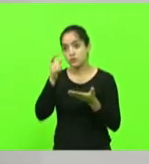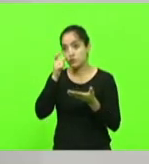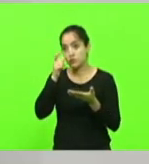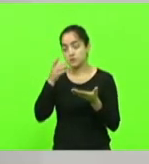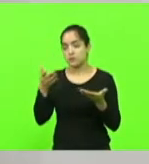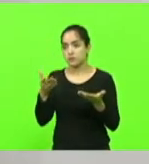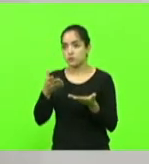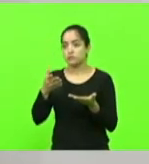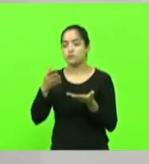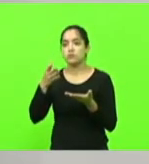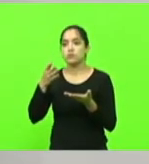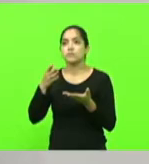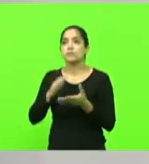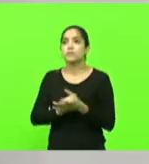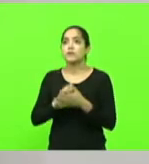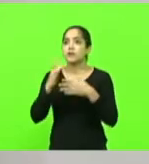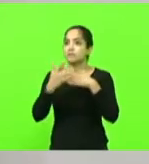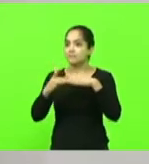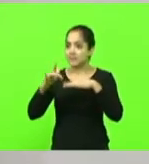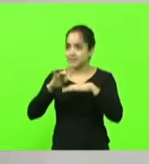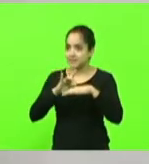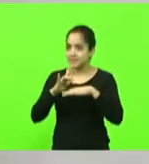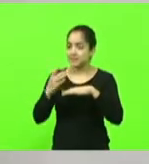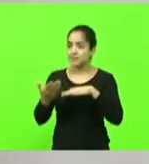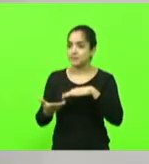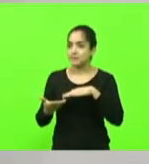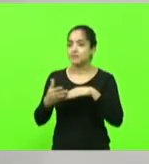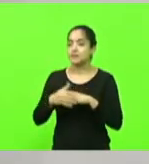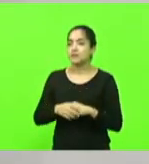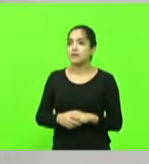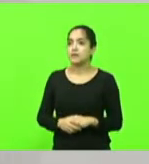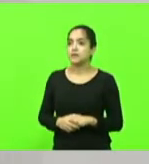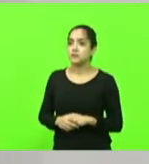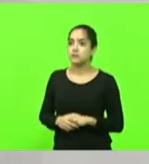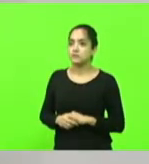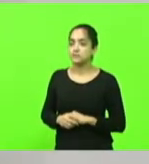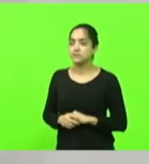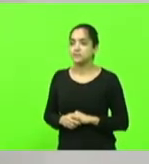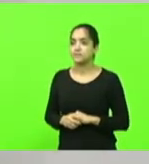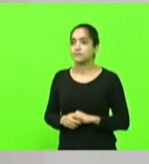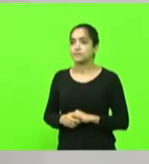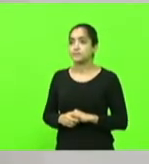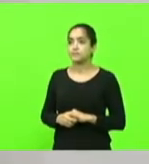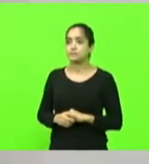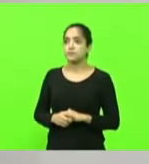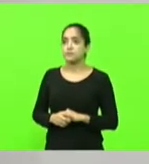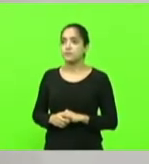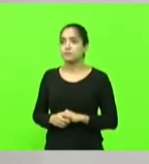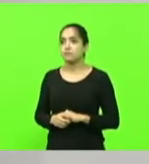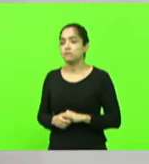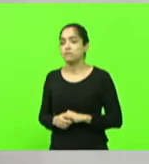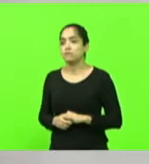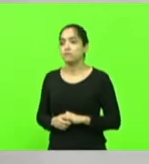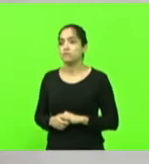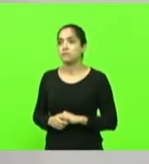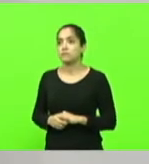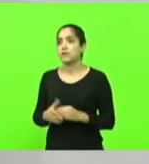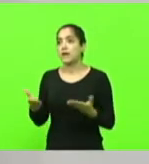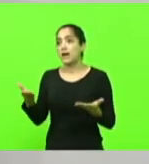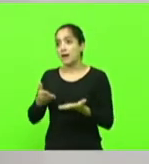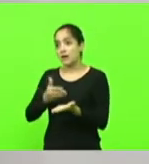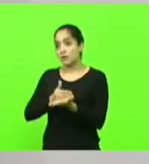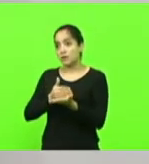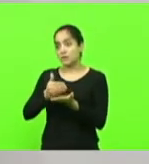nos assistem pelos canais da mídia da Assembleia Legislativa. Inicialmente,